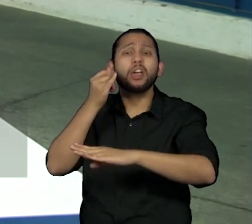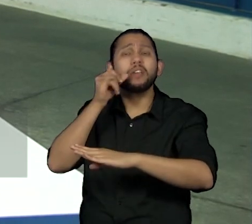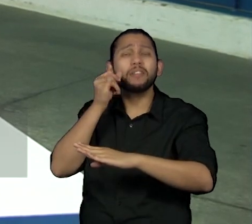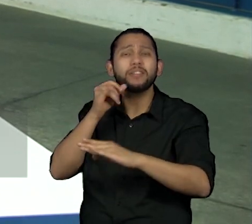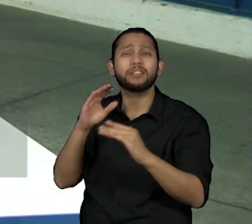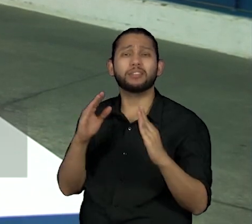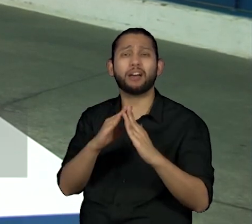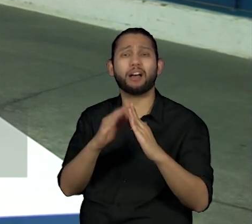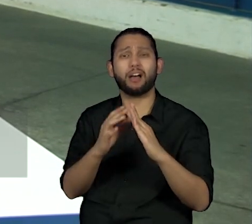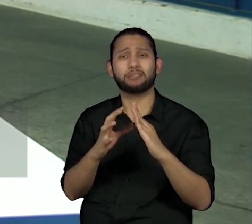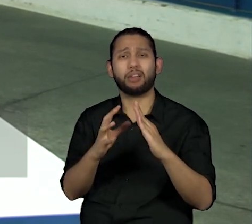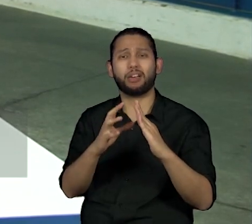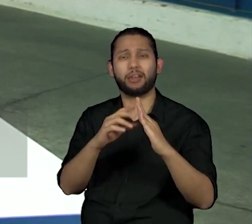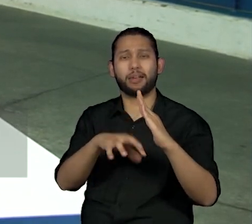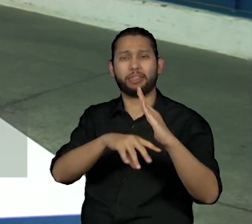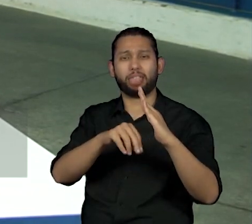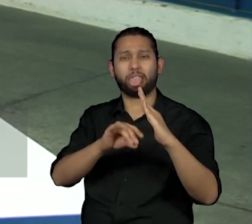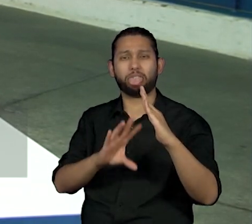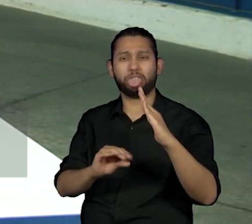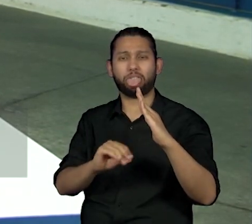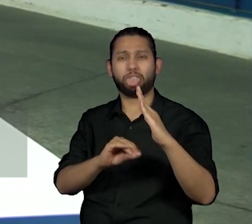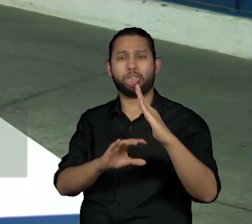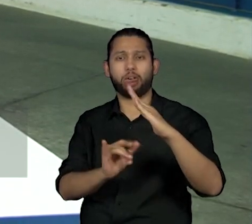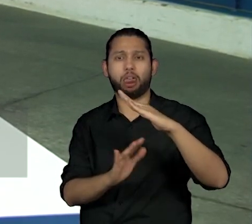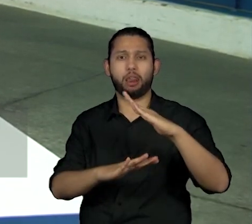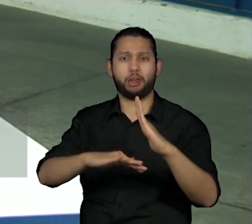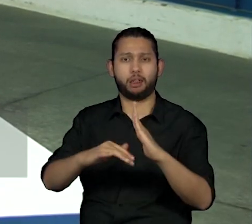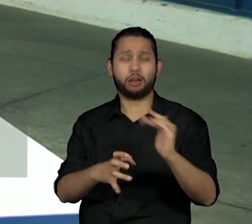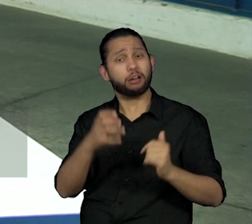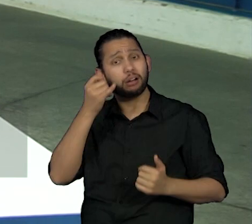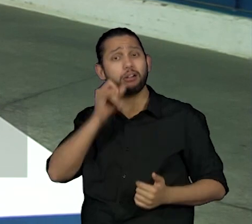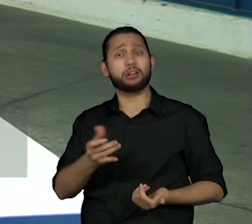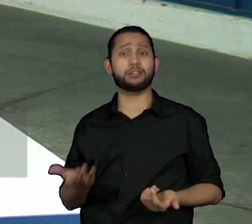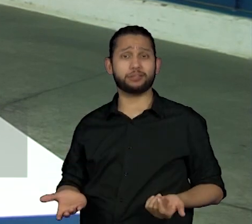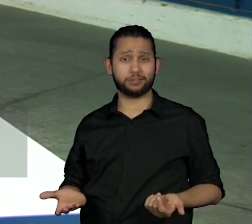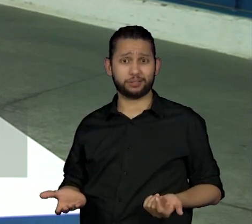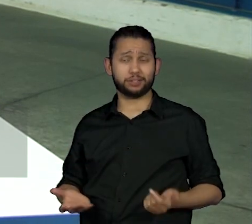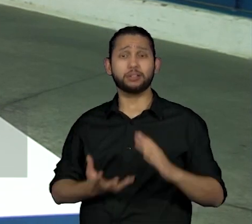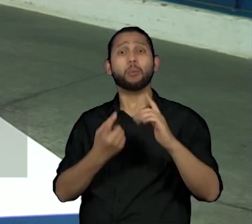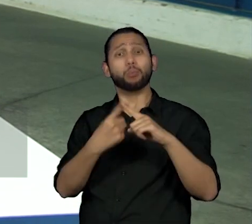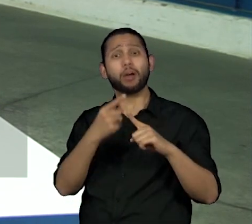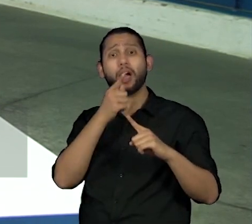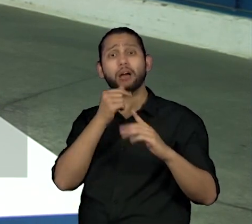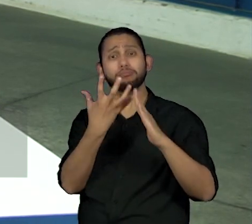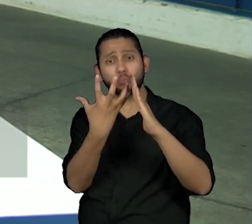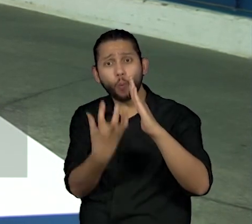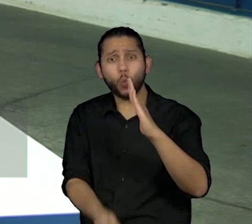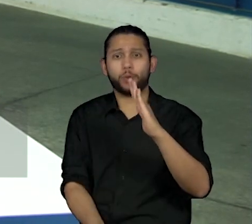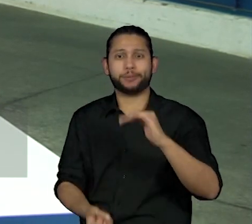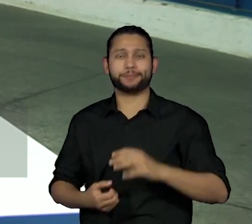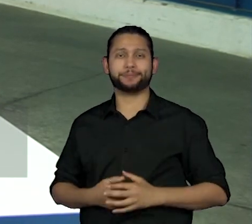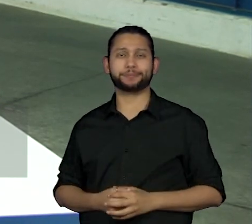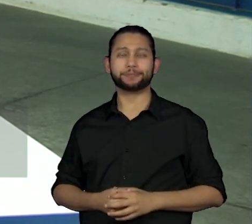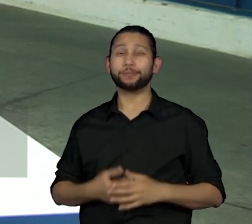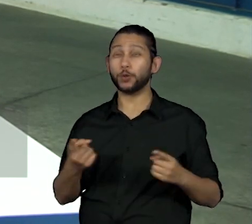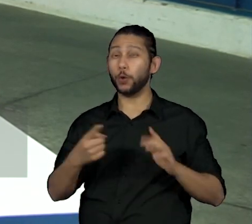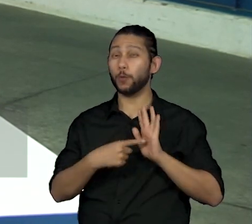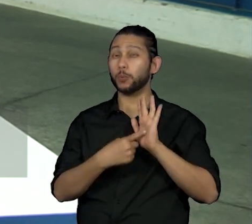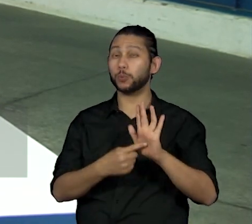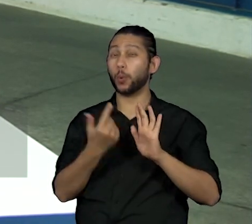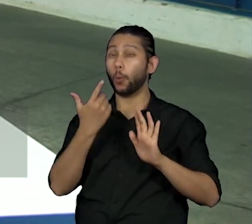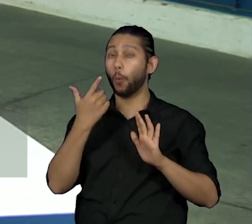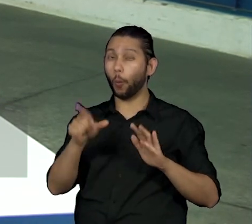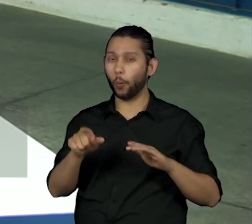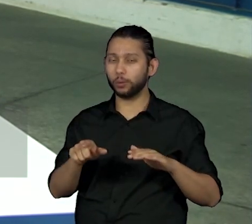essas casas desmoronem. Vai ajudar, né, a diminuir o impacto sobre essas áreas. Agora vamos simular